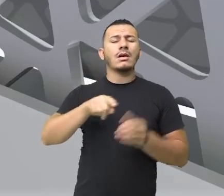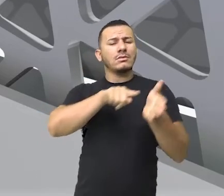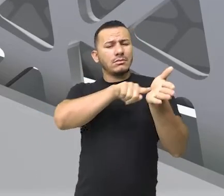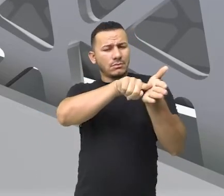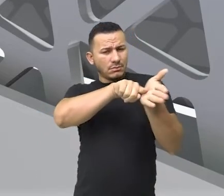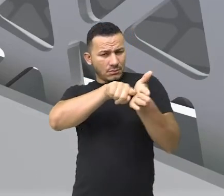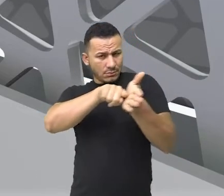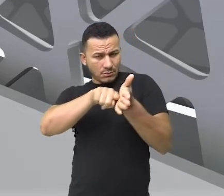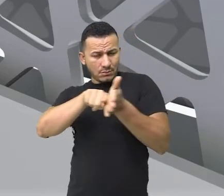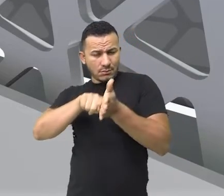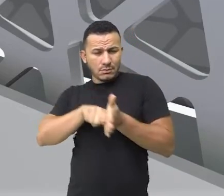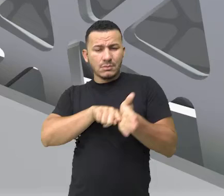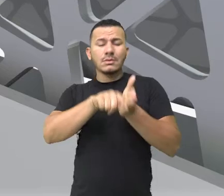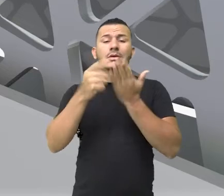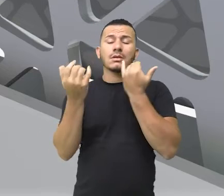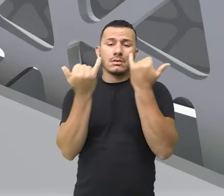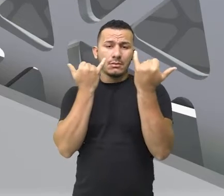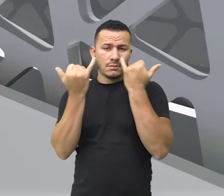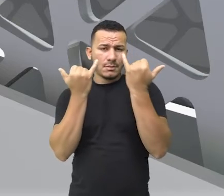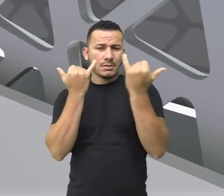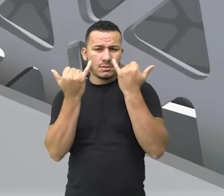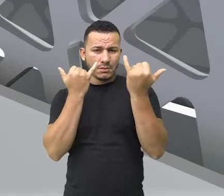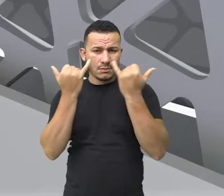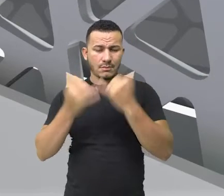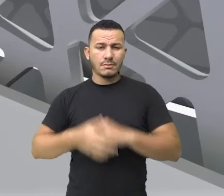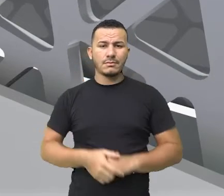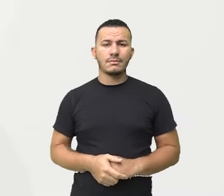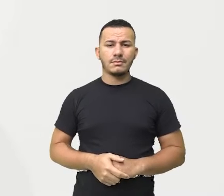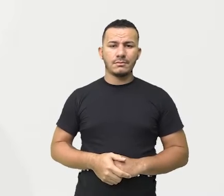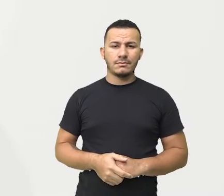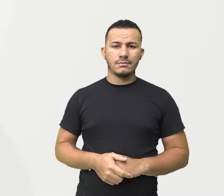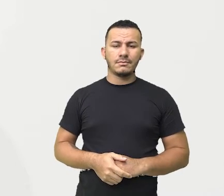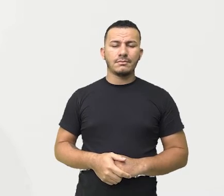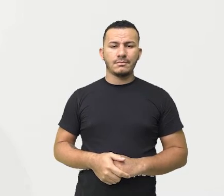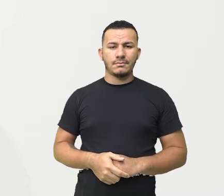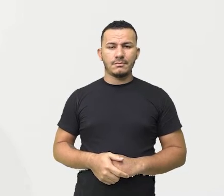analisa informações, certo? Continuando.